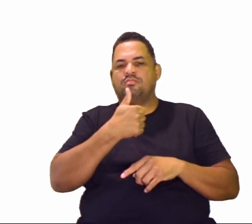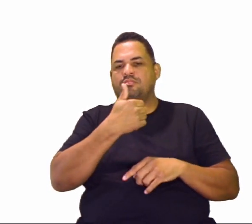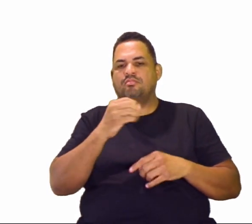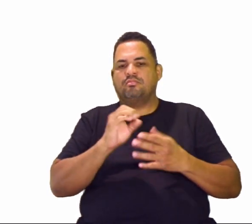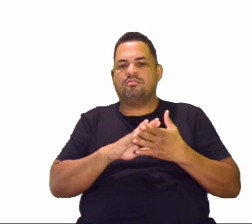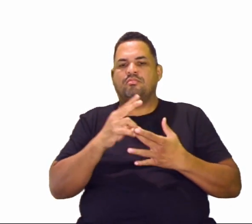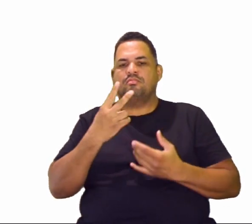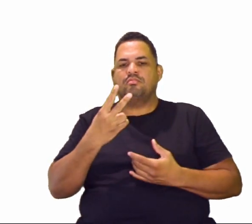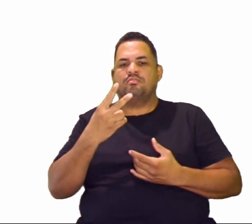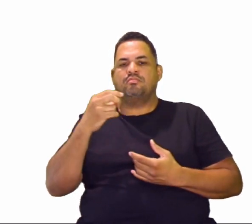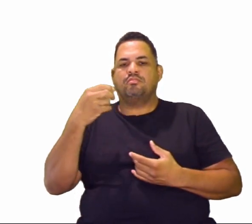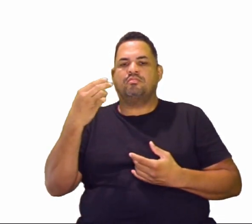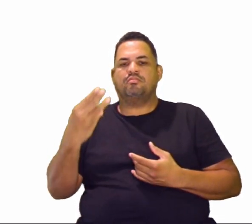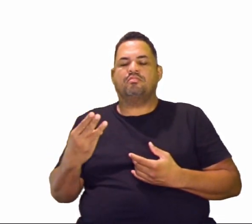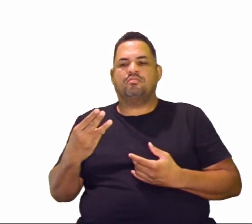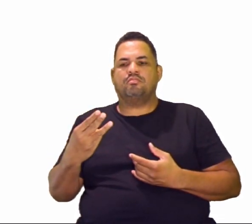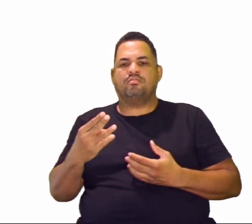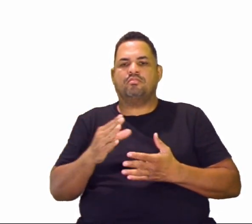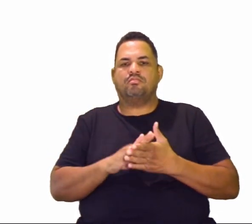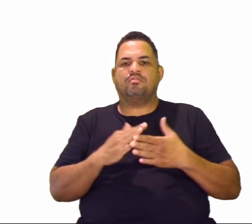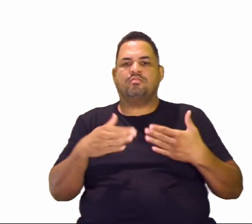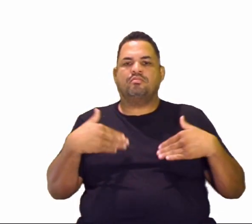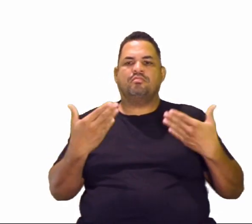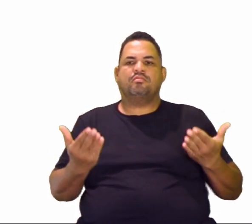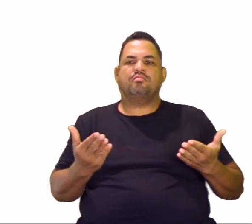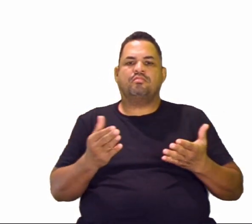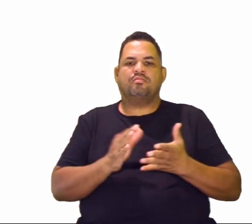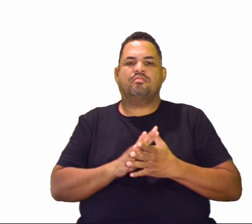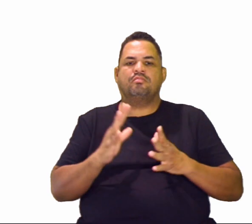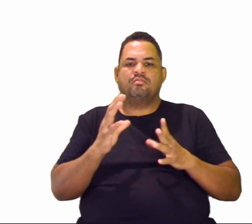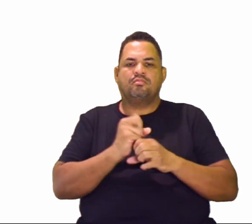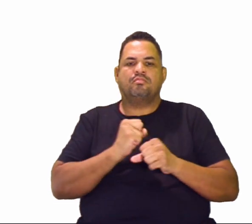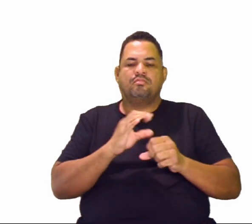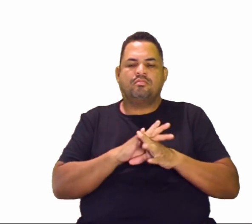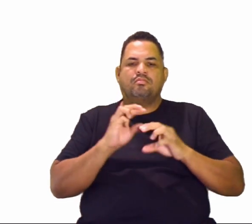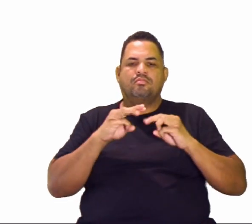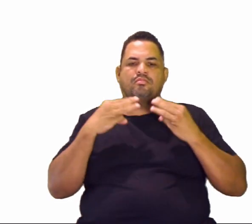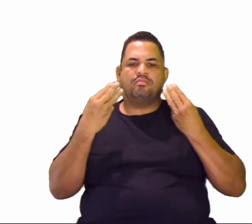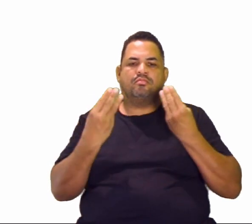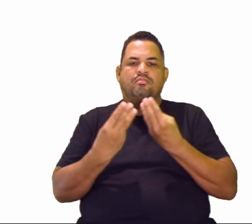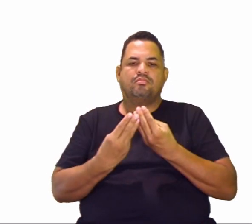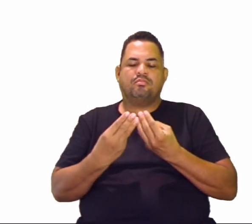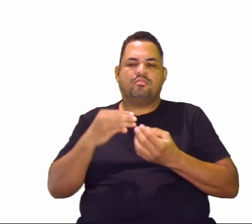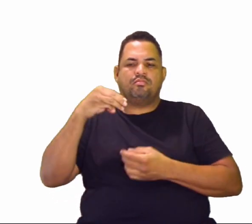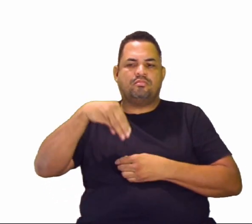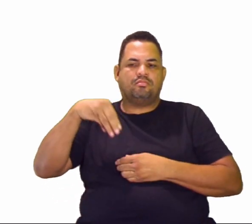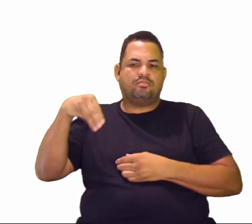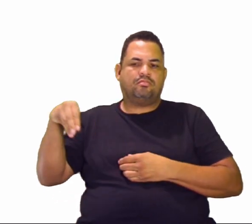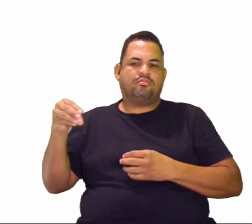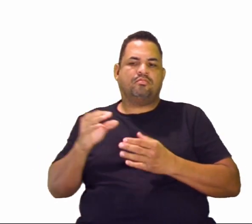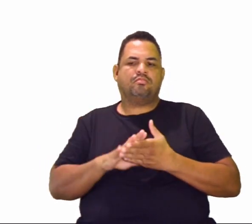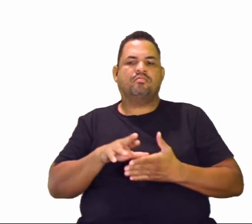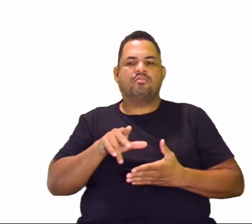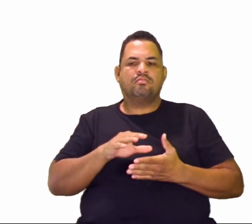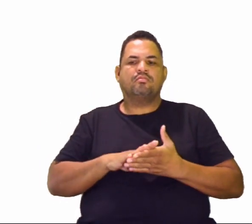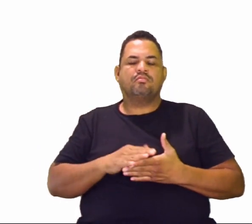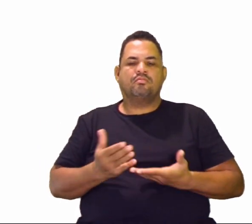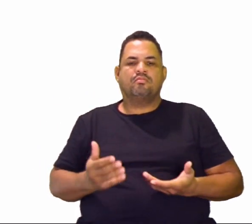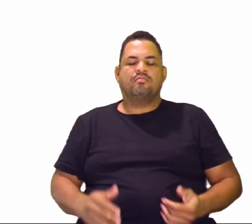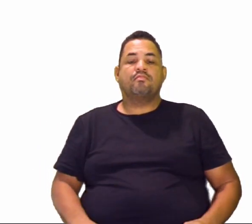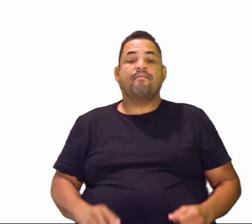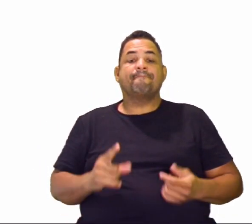elevado a 23. E aí, quando você calcula a massa molar, que é semelhante à massa